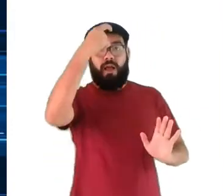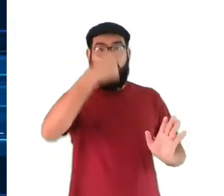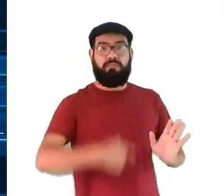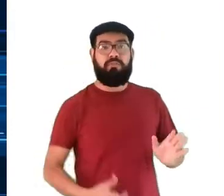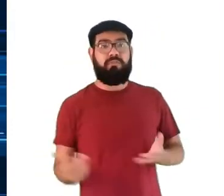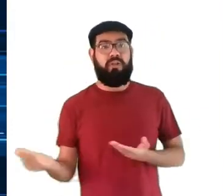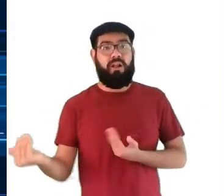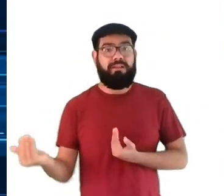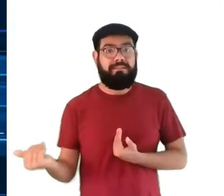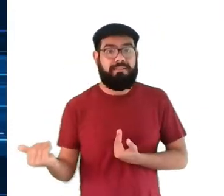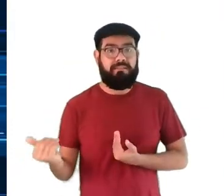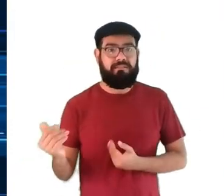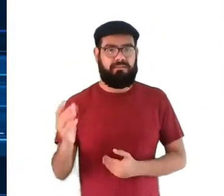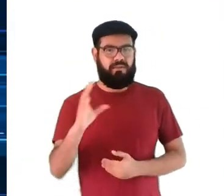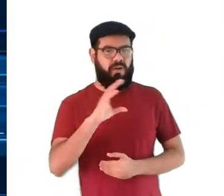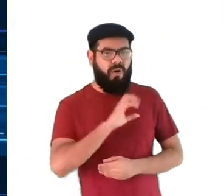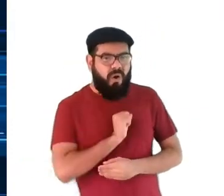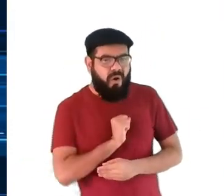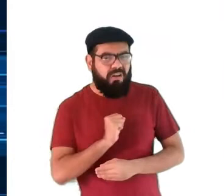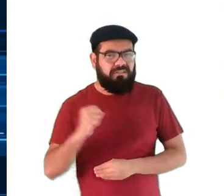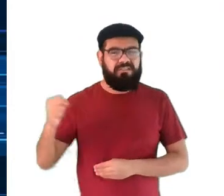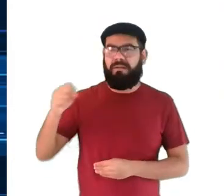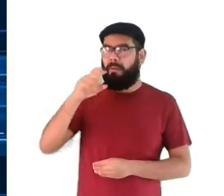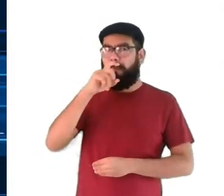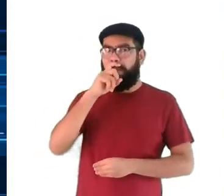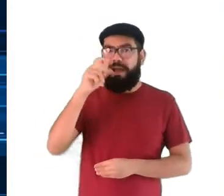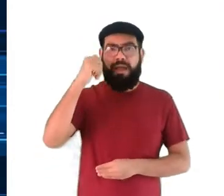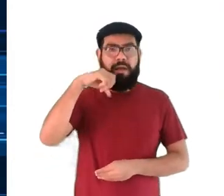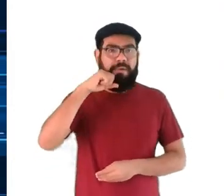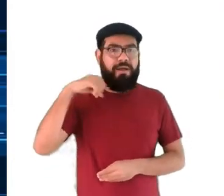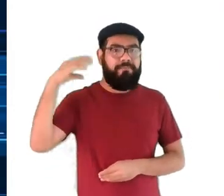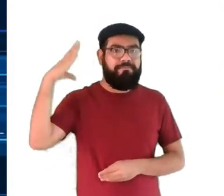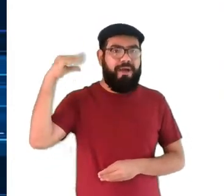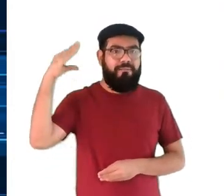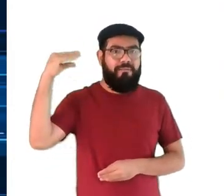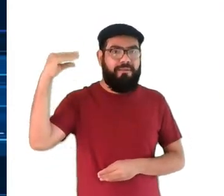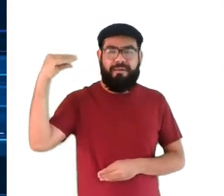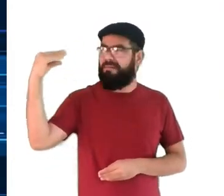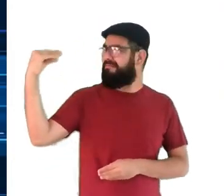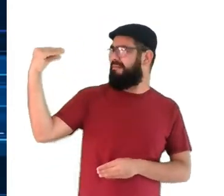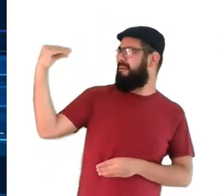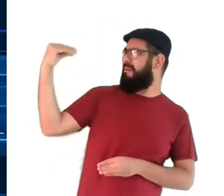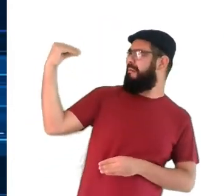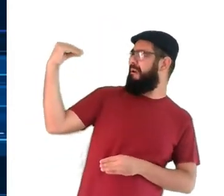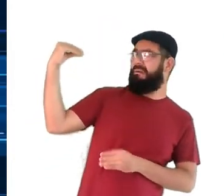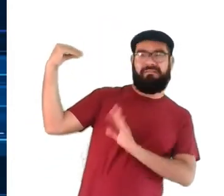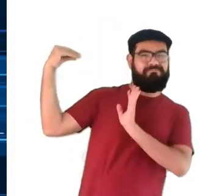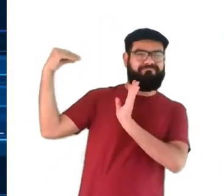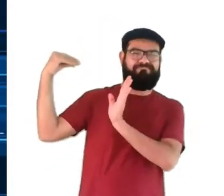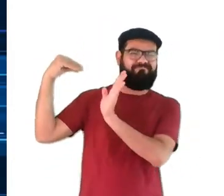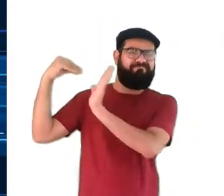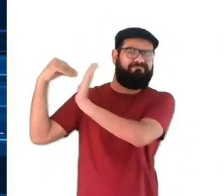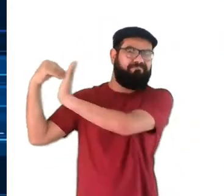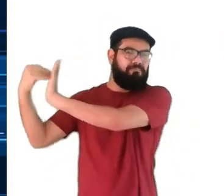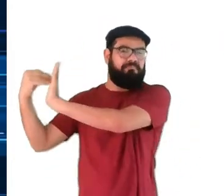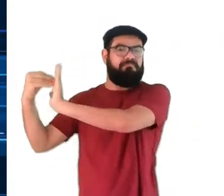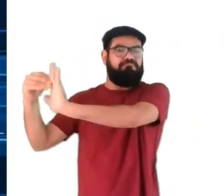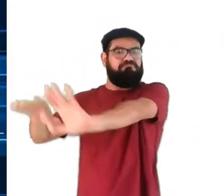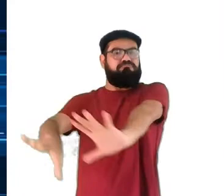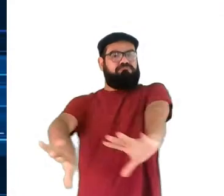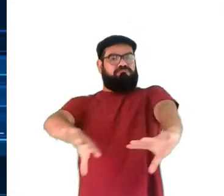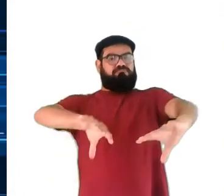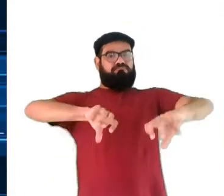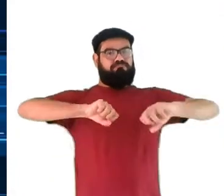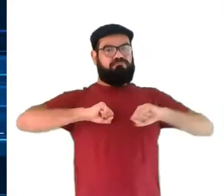ele assume os seus próprios valores. E esses valores, eles veem uma perspectiva